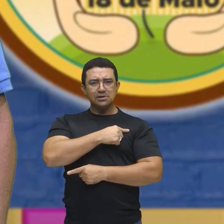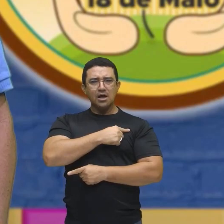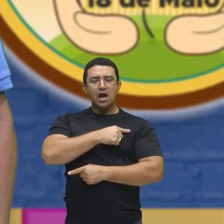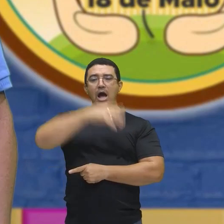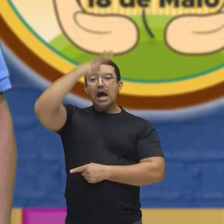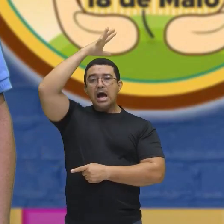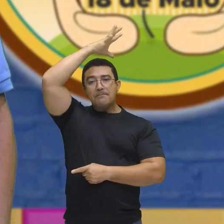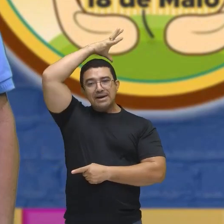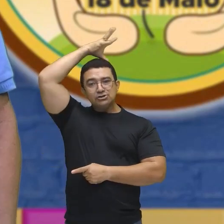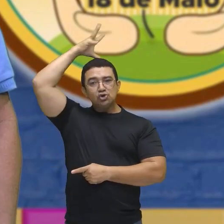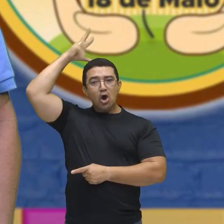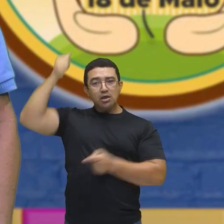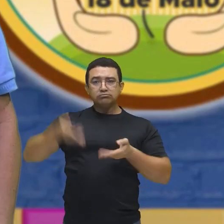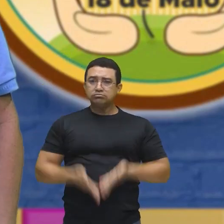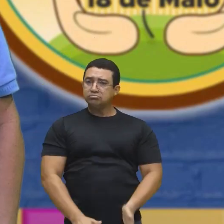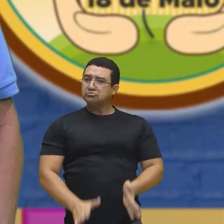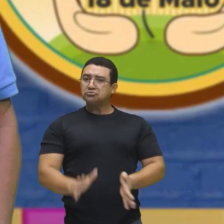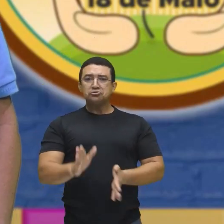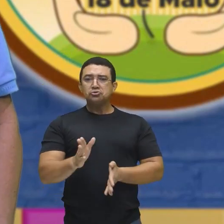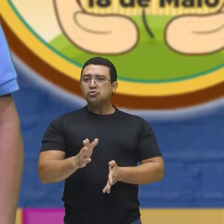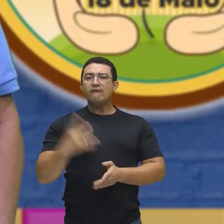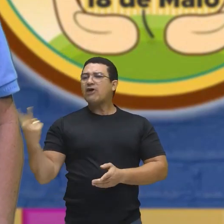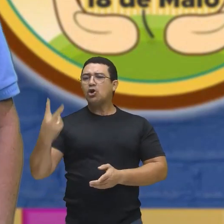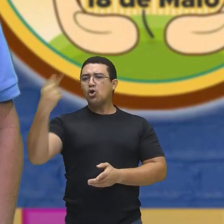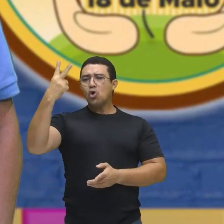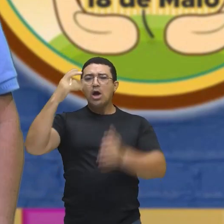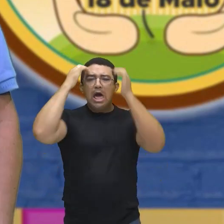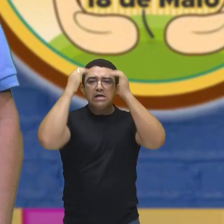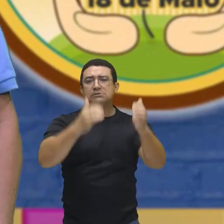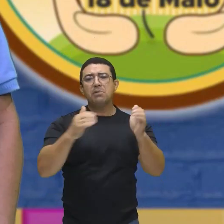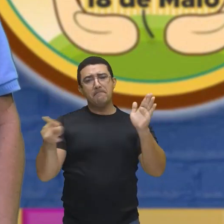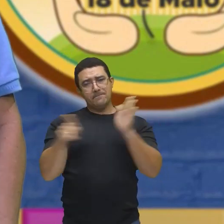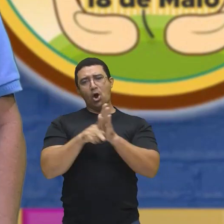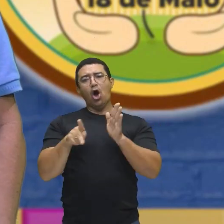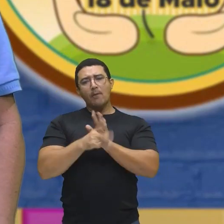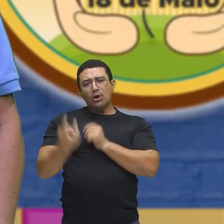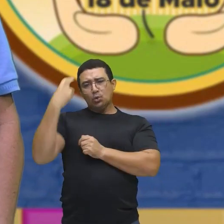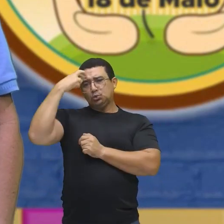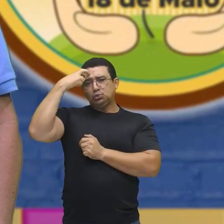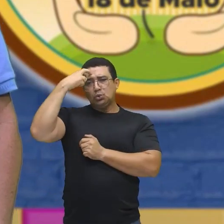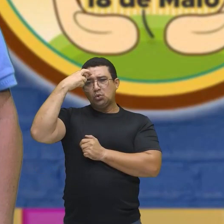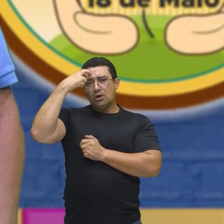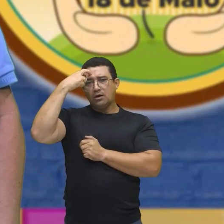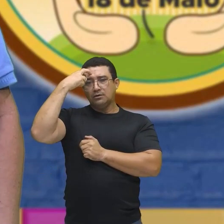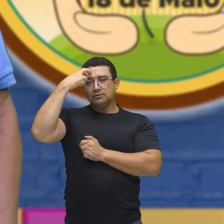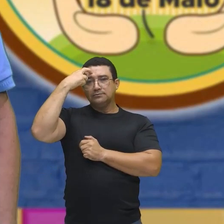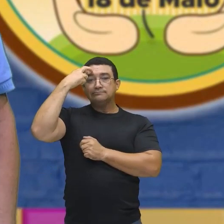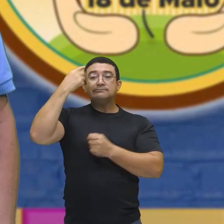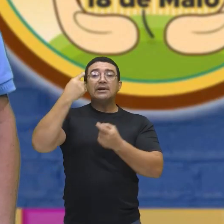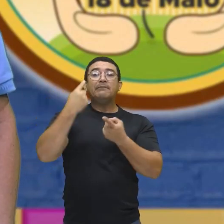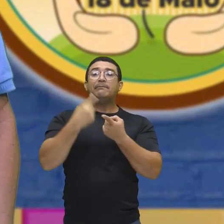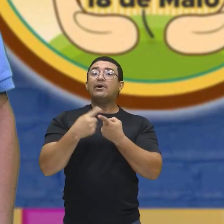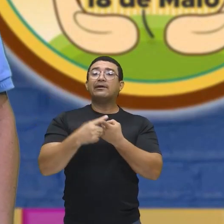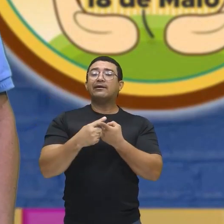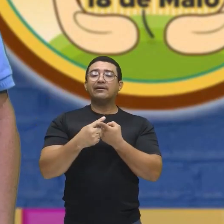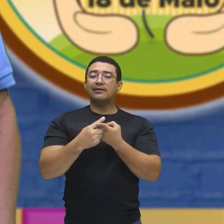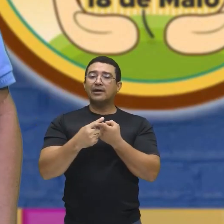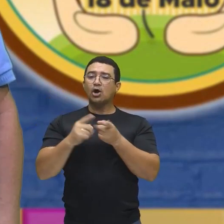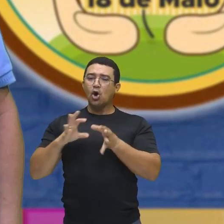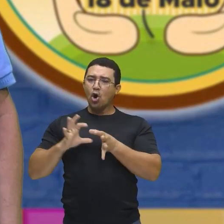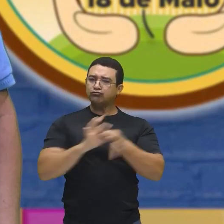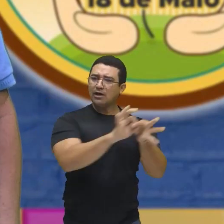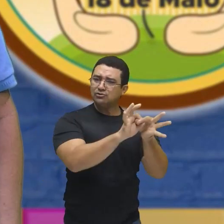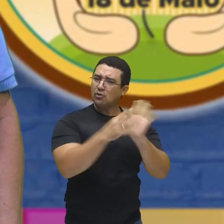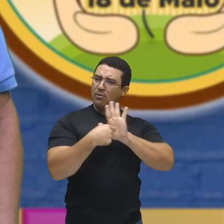a nossa cultura. Não valorizamos o que está aqui, tão próximo. Por que não contextualizar? E não foi